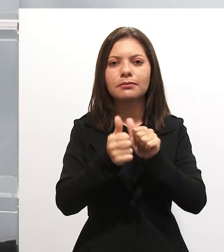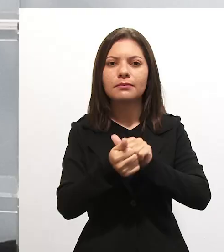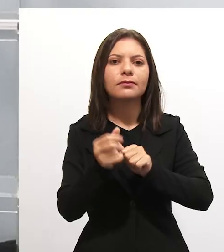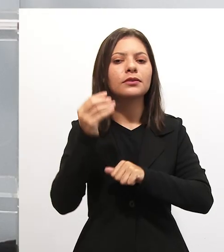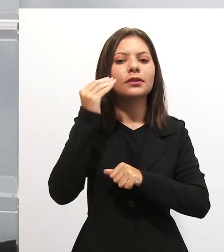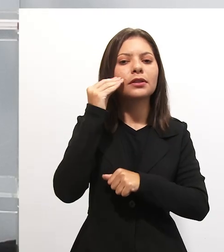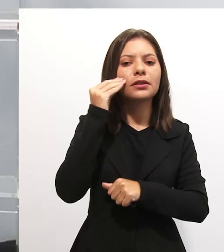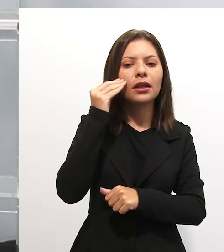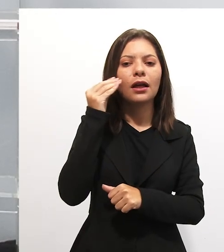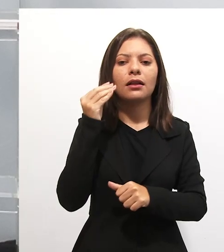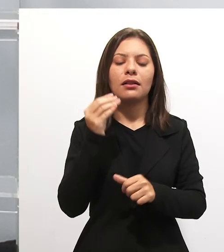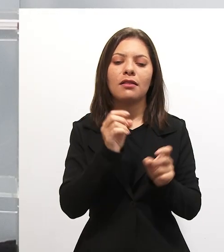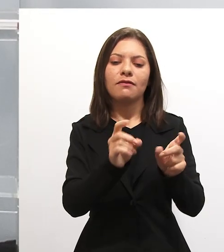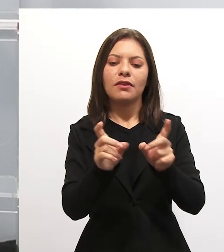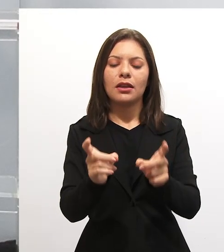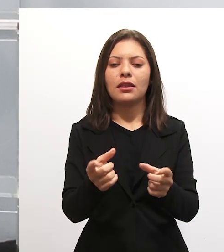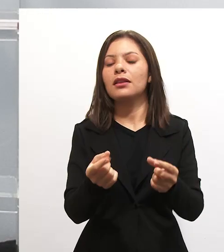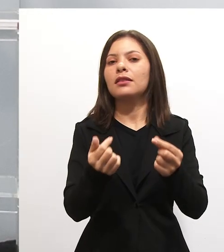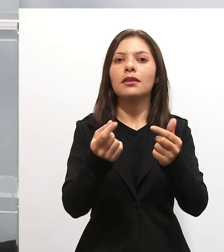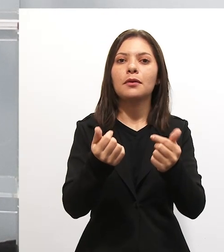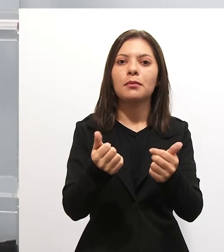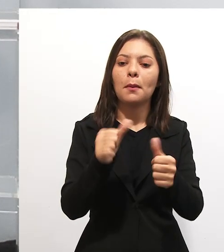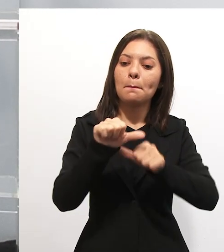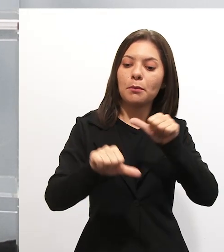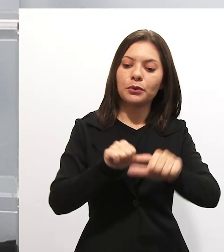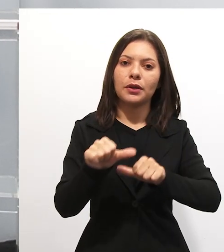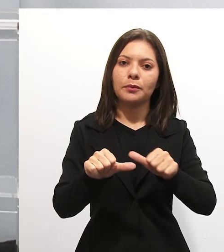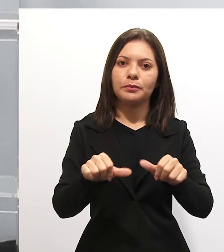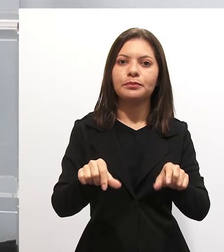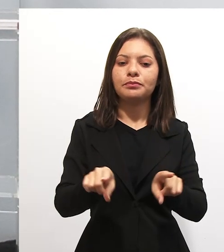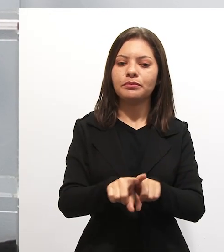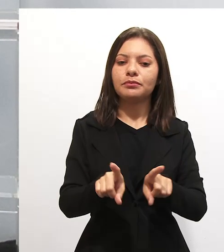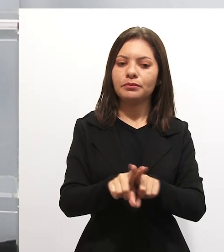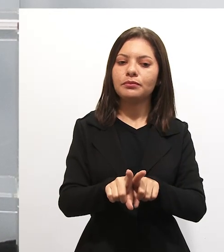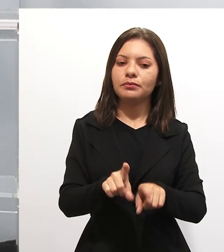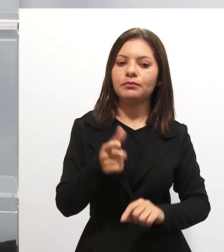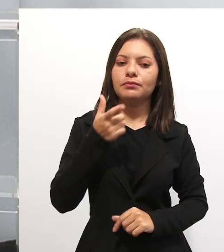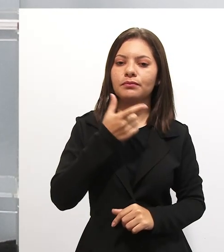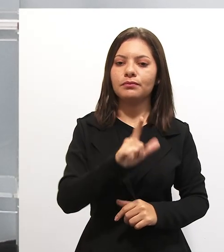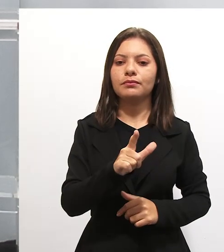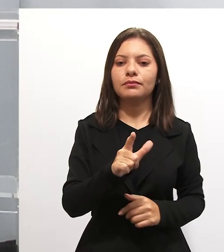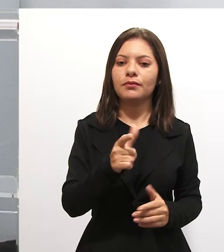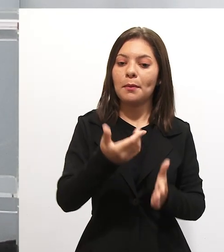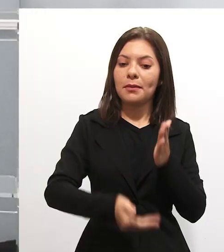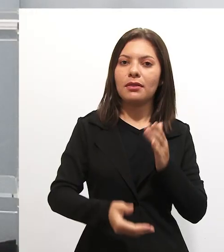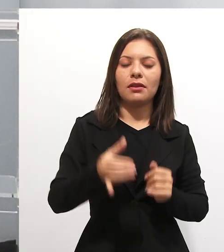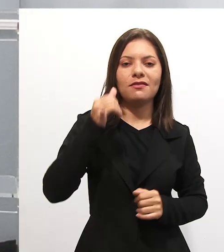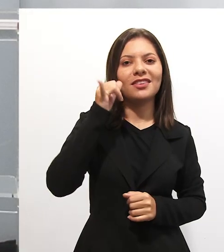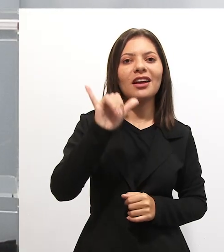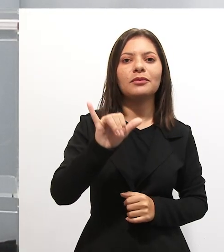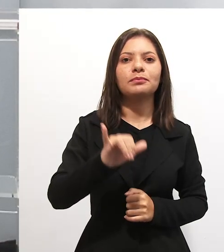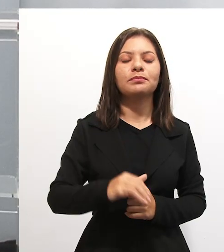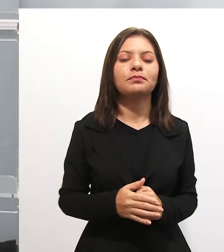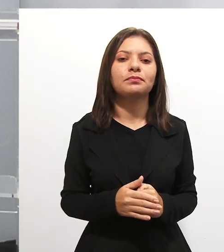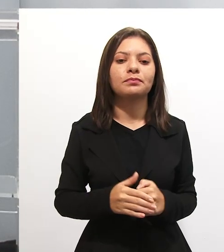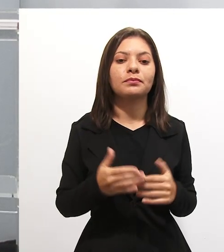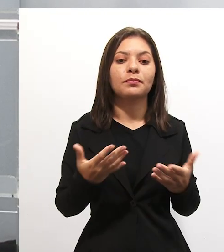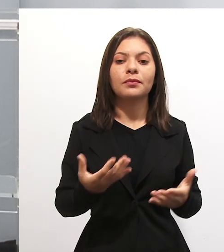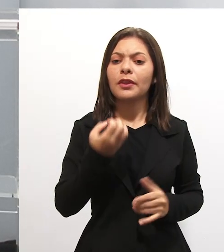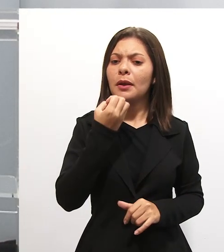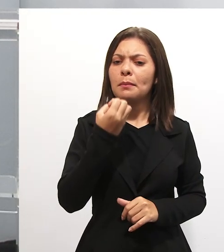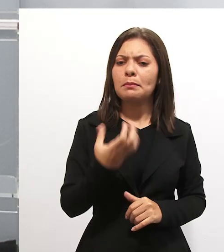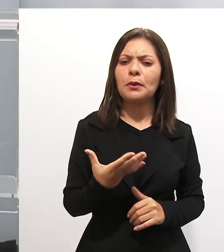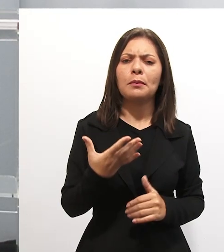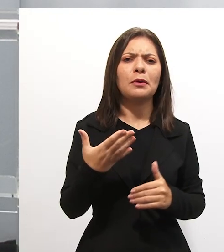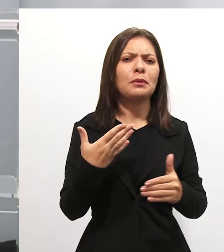não perder em competitividade com o nosso produto, tá, gente? Essa ferramenta ela é utilizada para qualquer tipo de